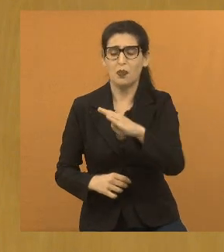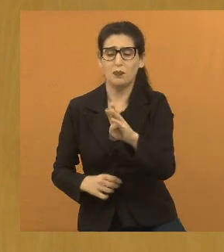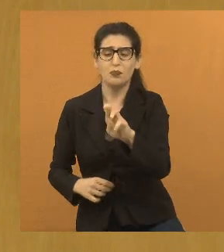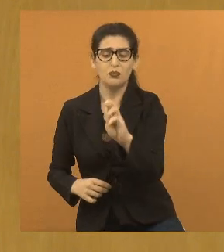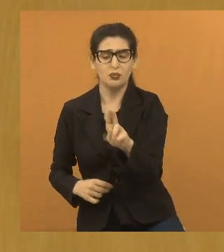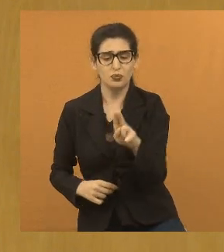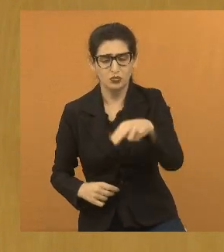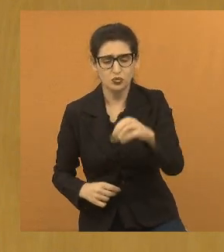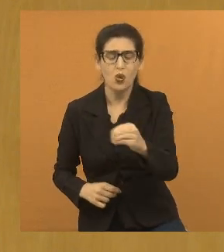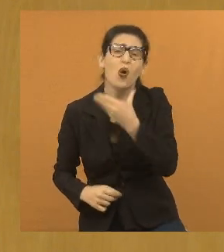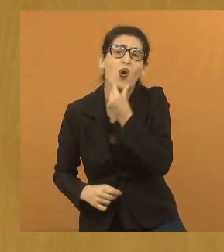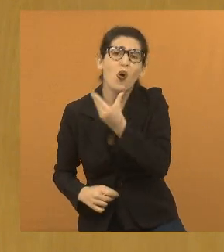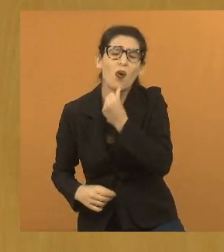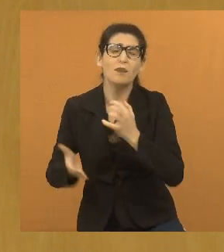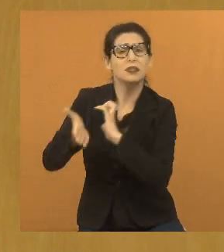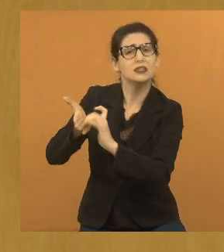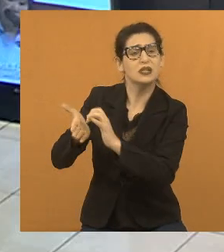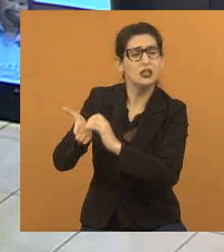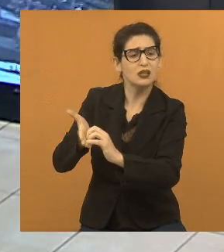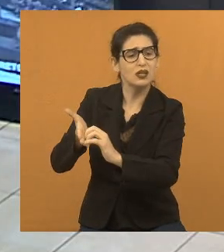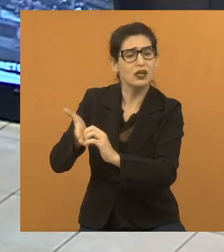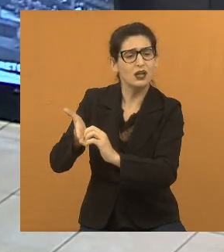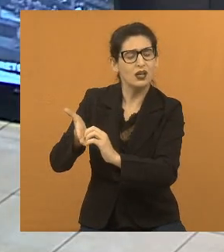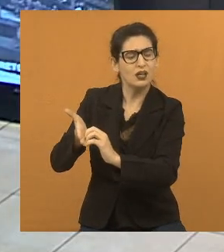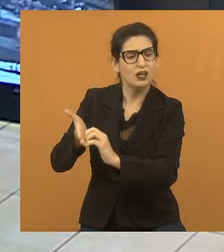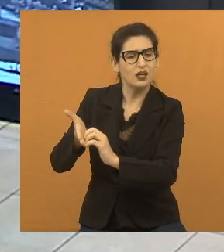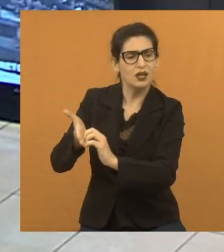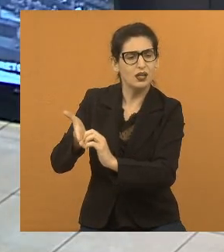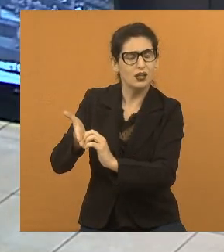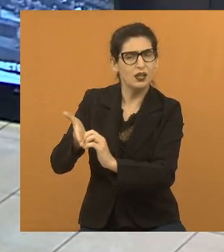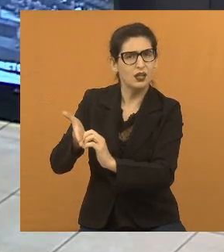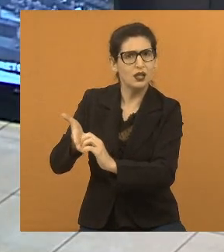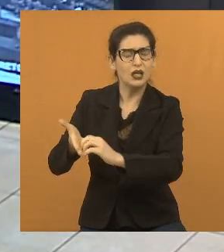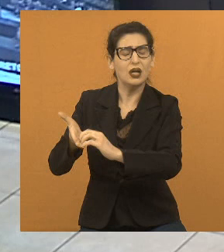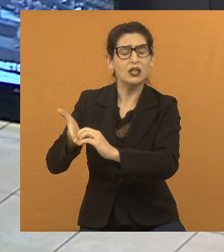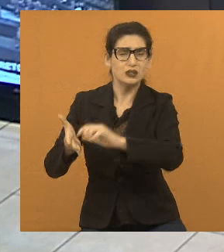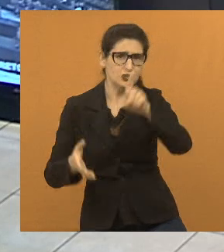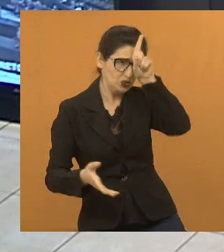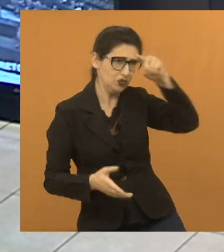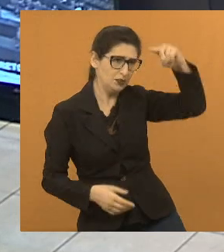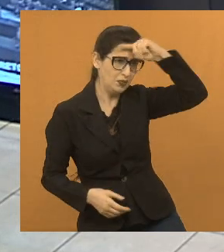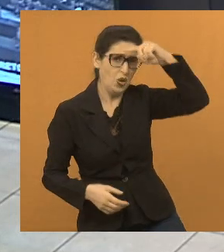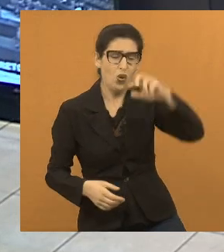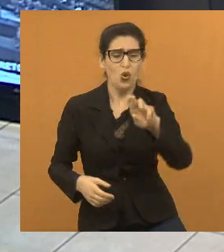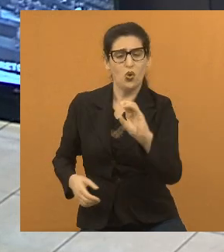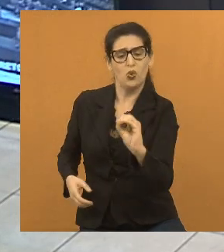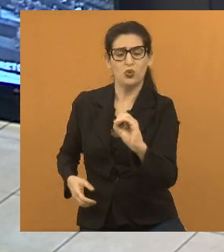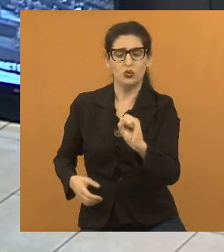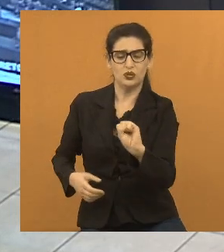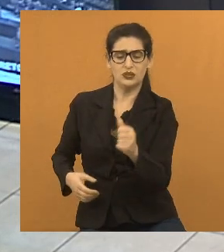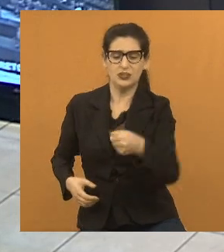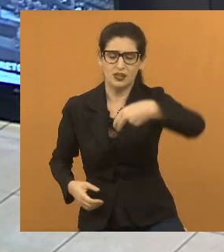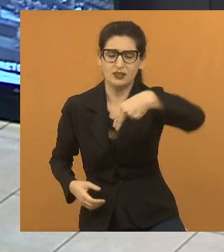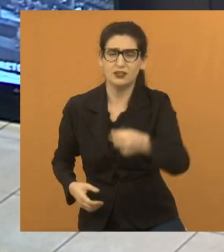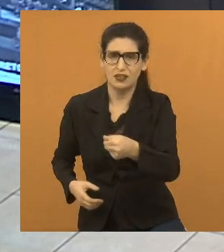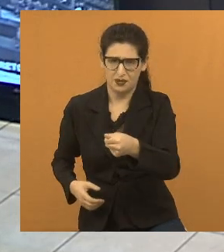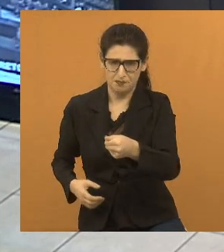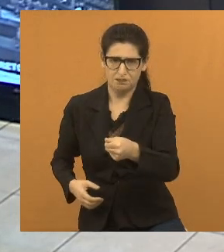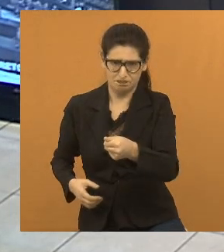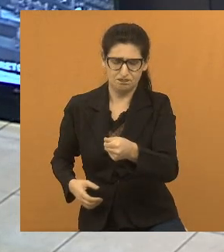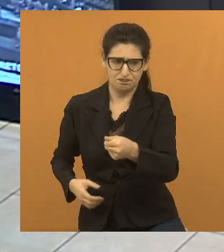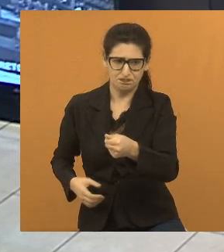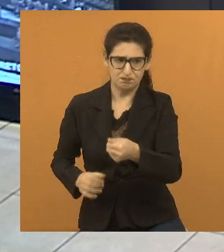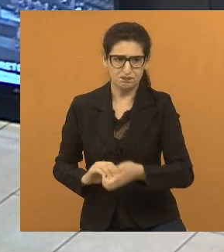e a secretária de Saúde, Rosana Gravena, doutora